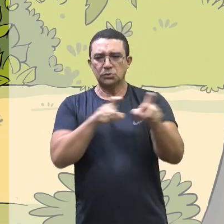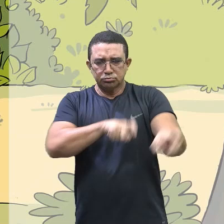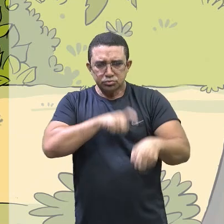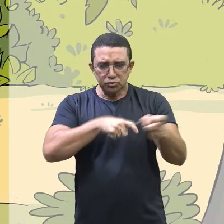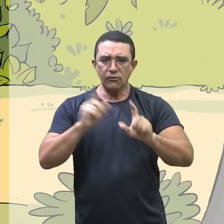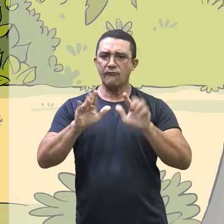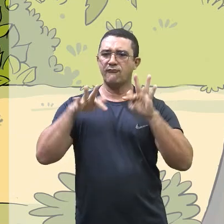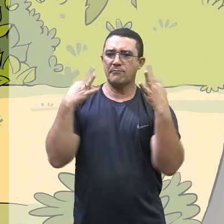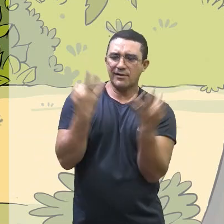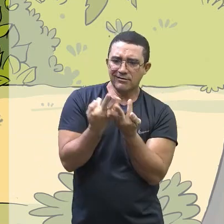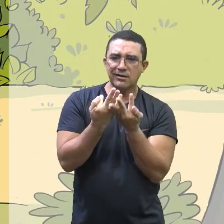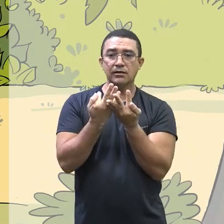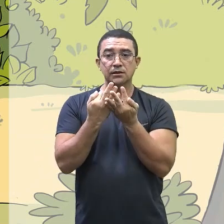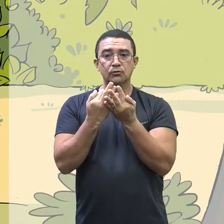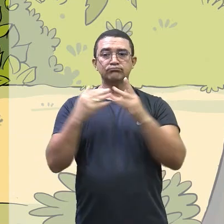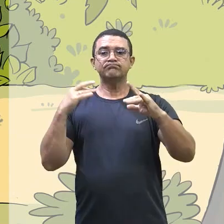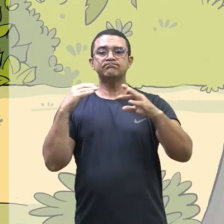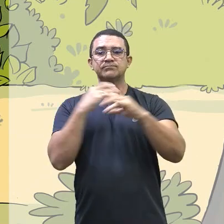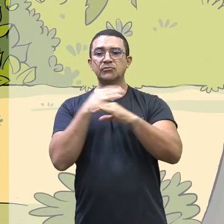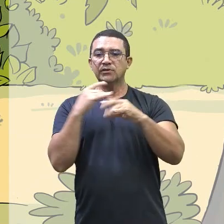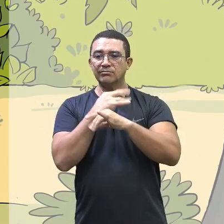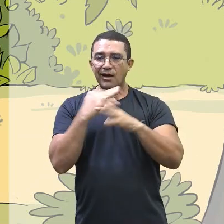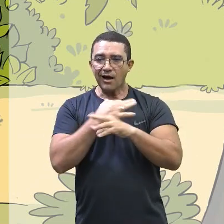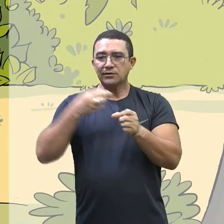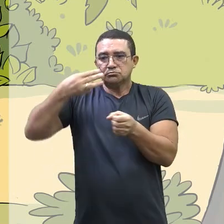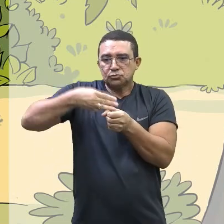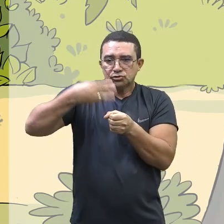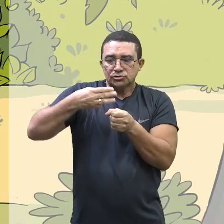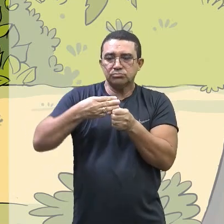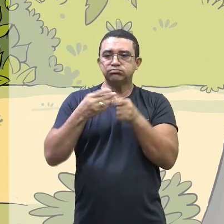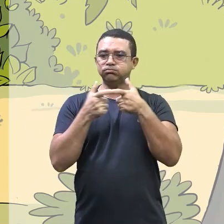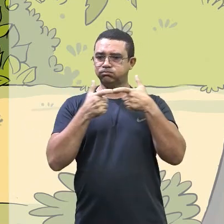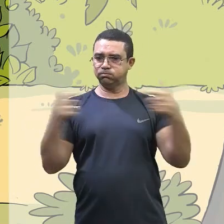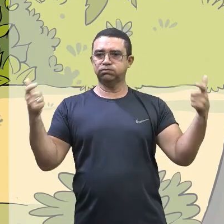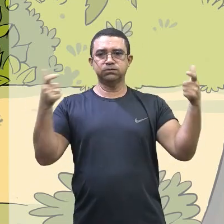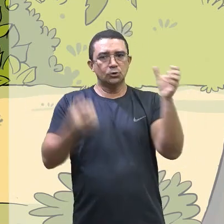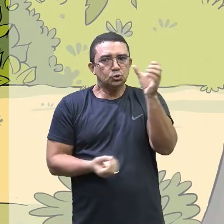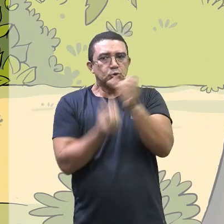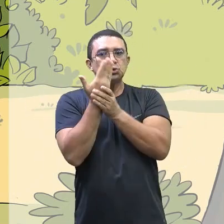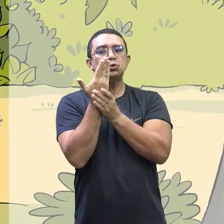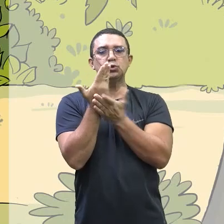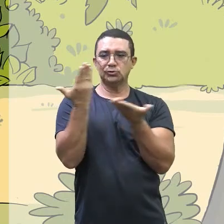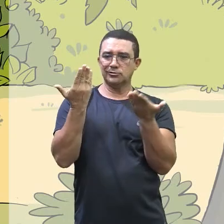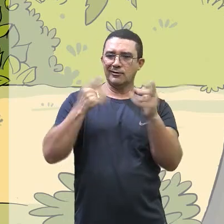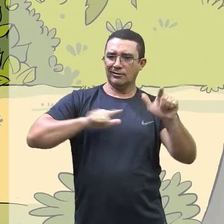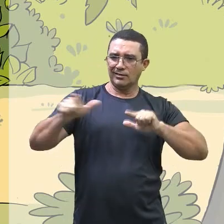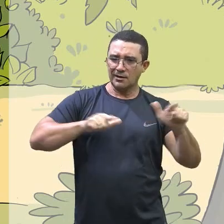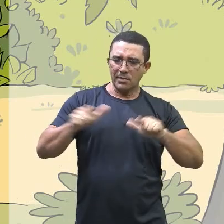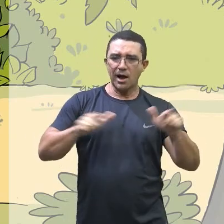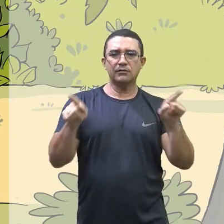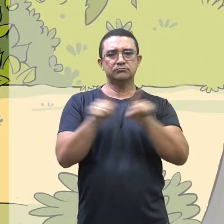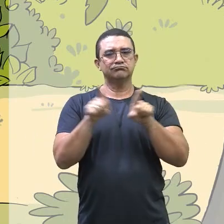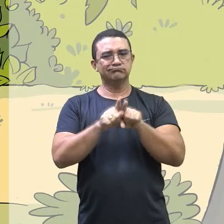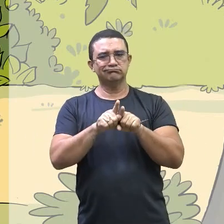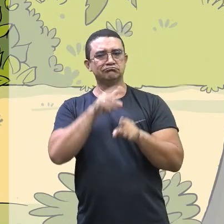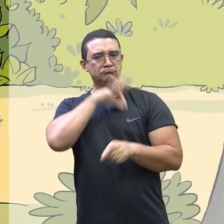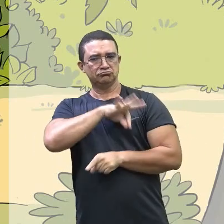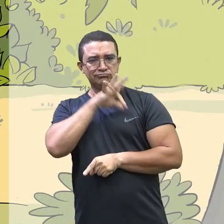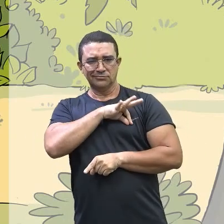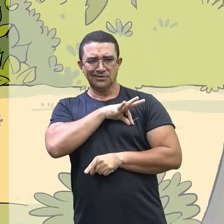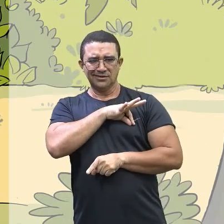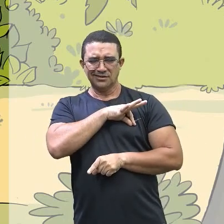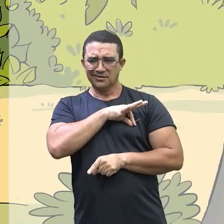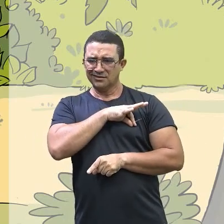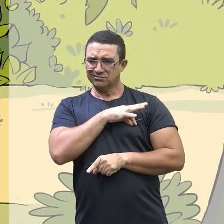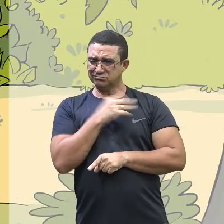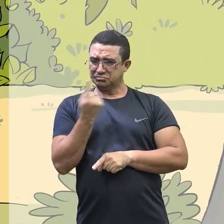cidades crescem na Amazônia, né? Criando emprego, gerando renda, né? Nós não vivemos na Amazônia